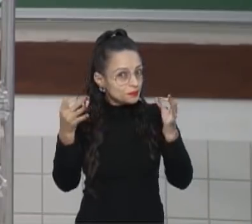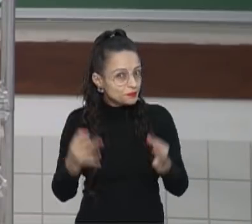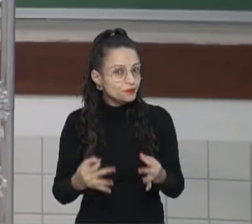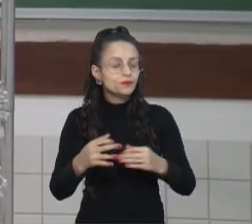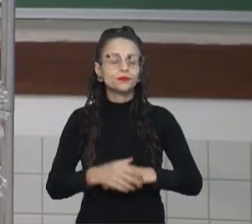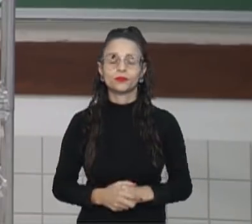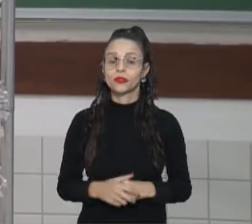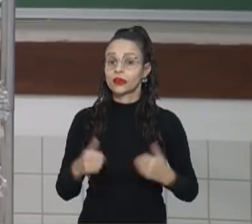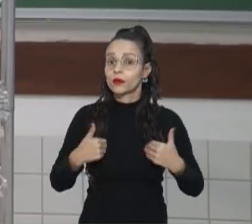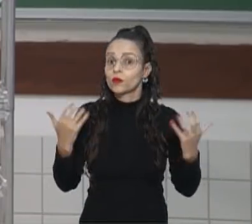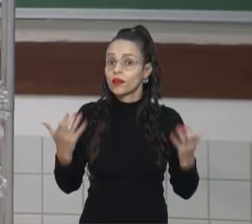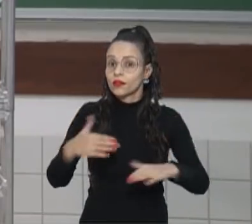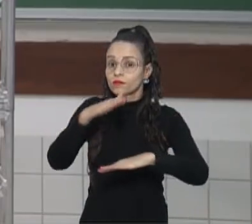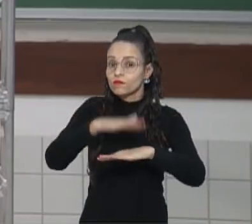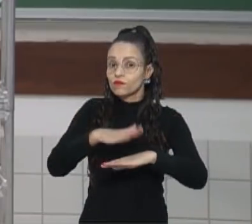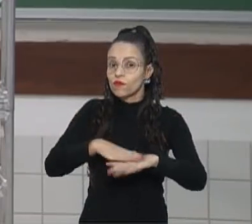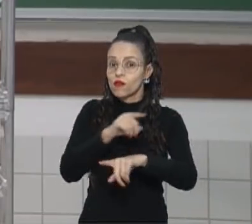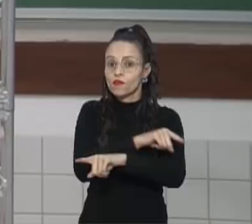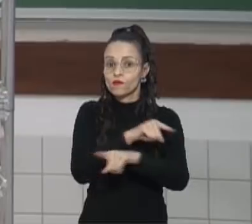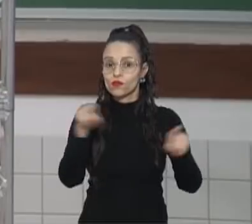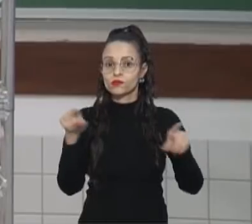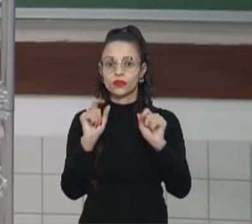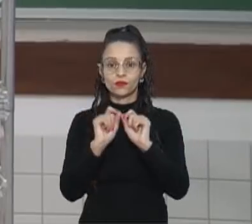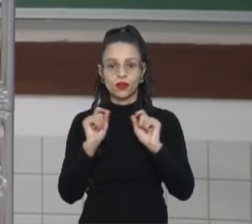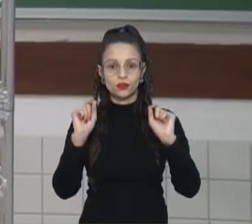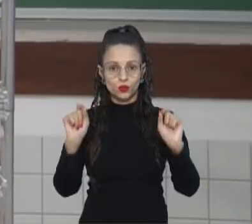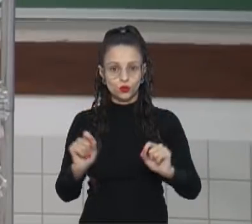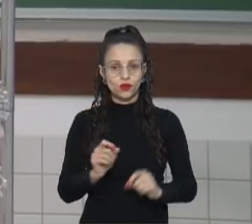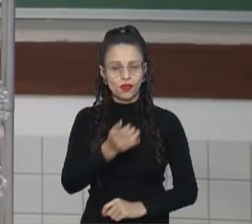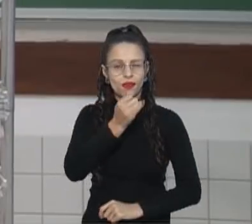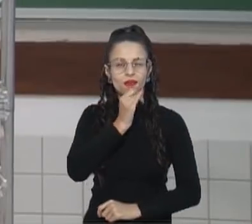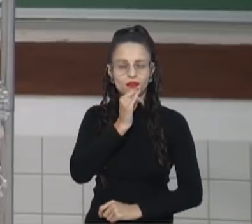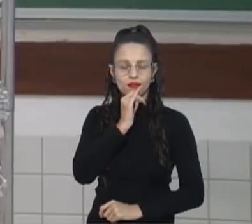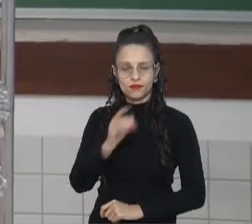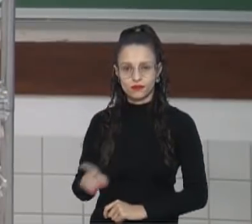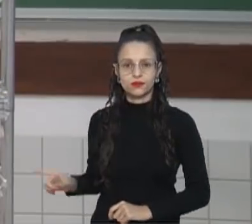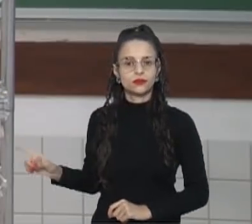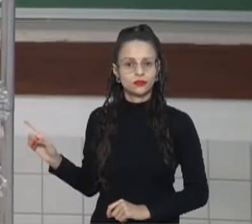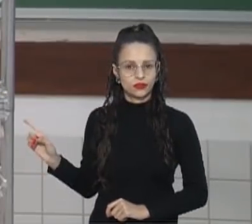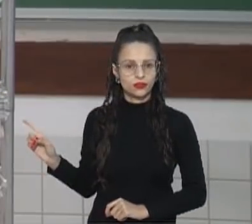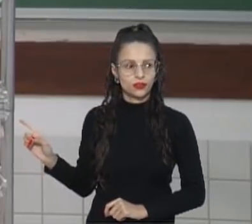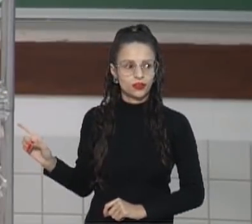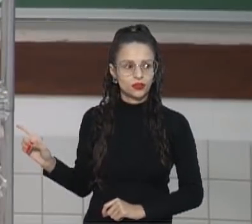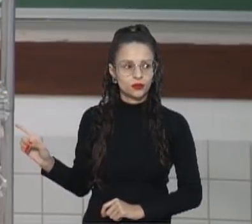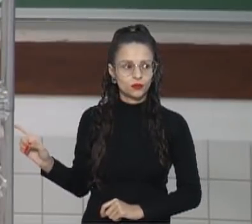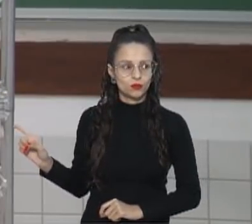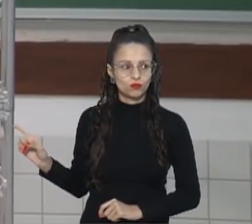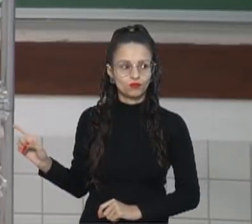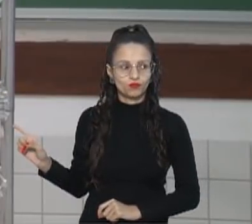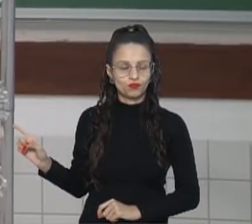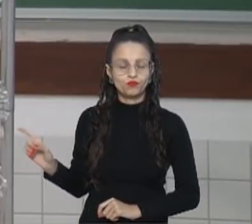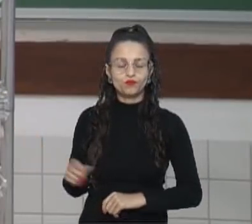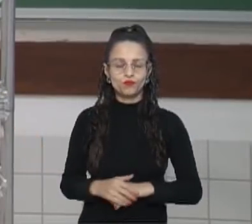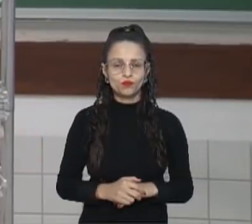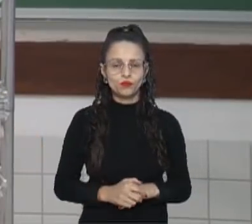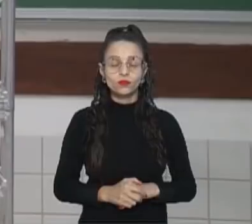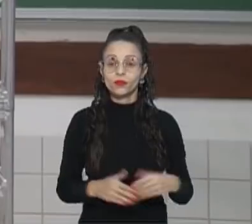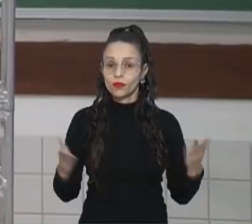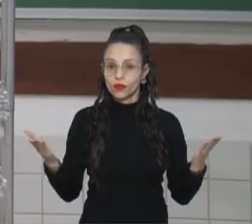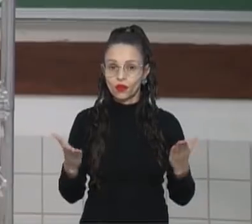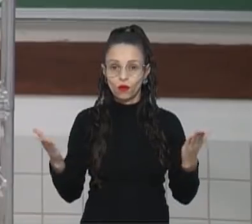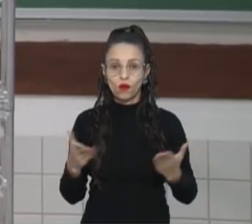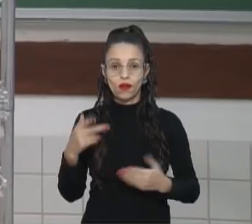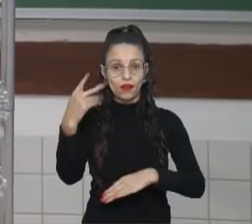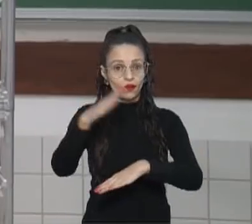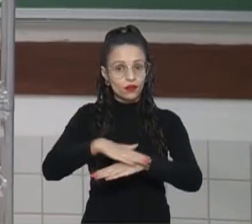que eu quero que vocês façam? Eu vou deixar para vocês um exemplozinho aqui, bem bonito no tubo de ensaio. Agora, na